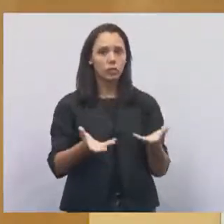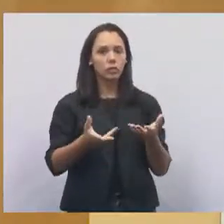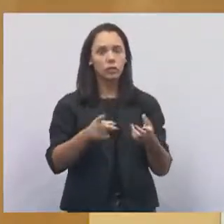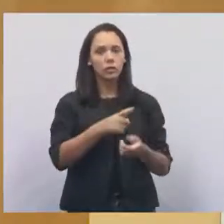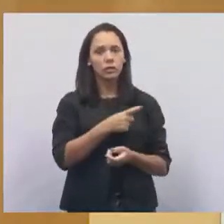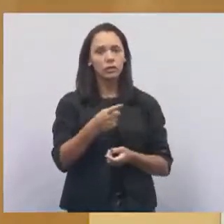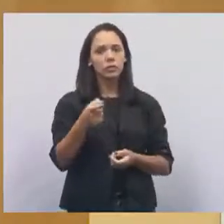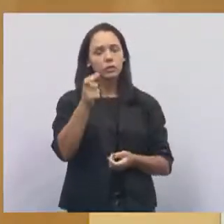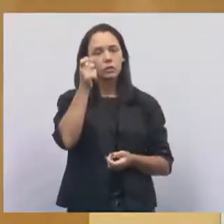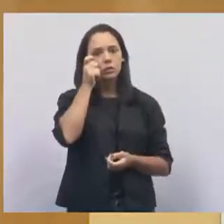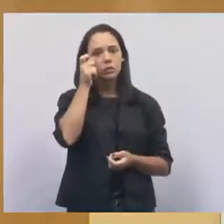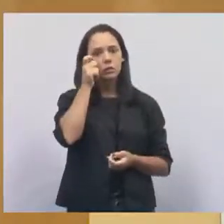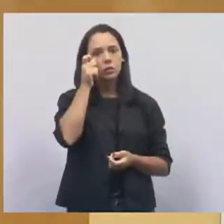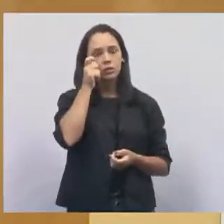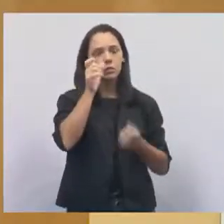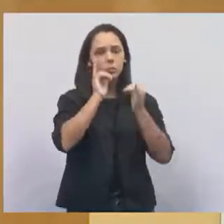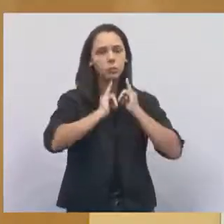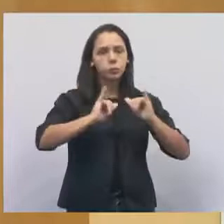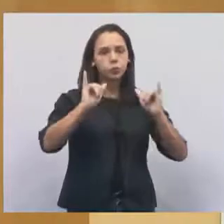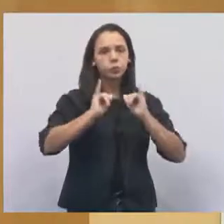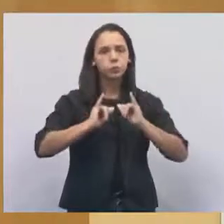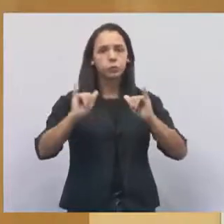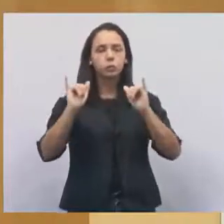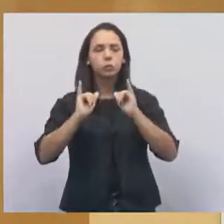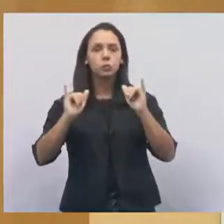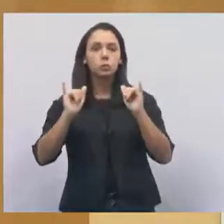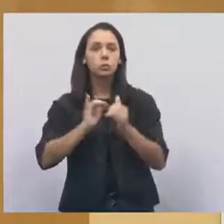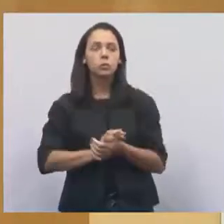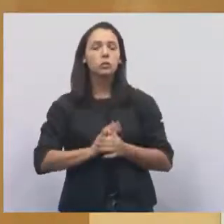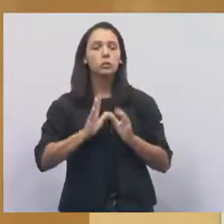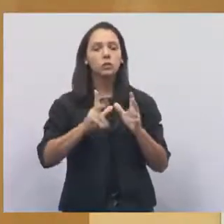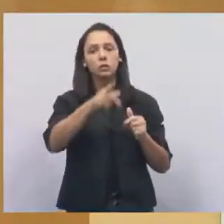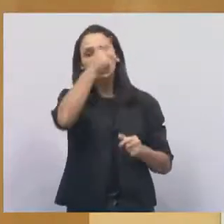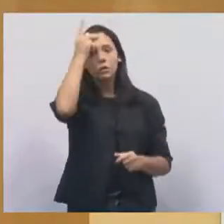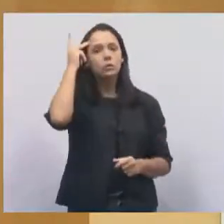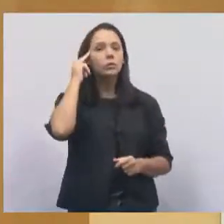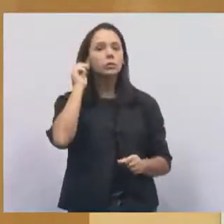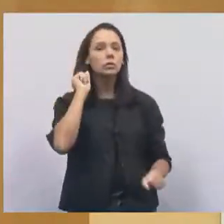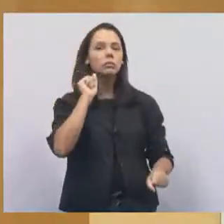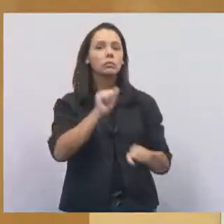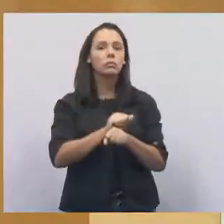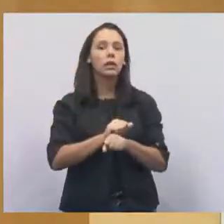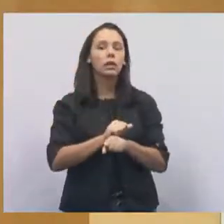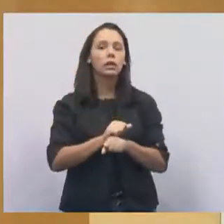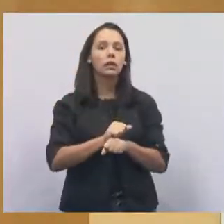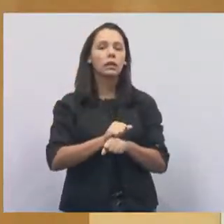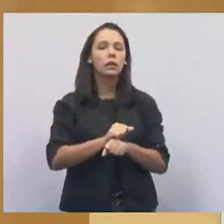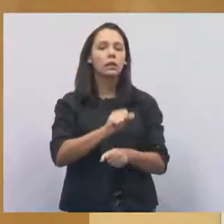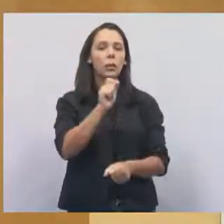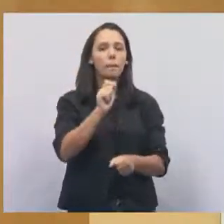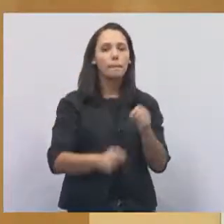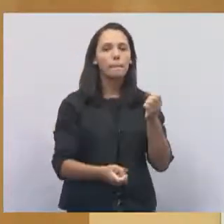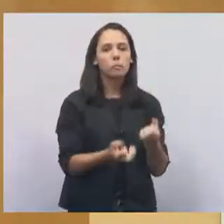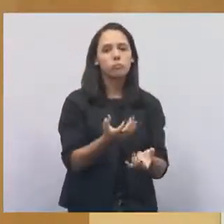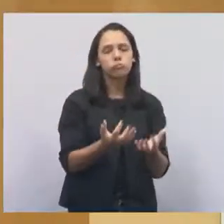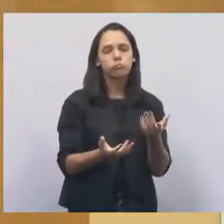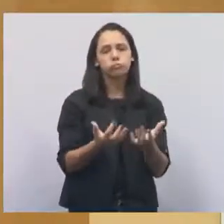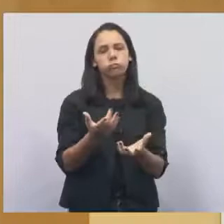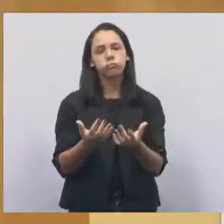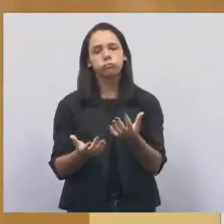assistindo divulgue né Para que as pessoas não façam mais queimadas na